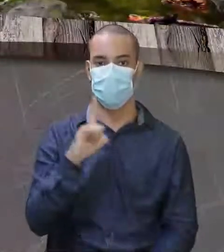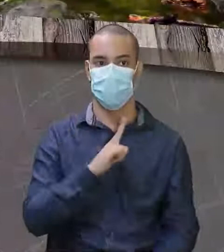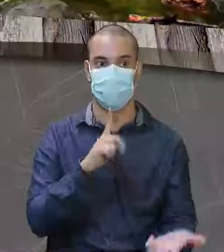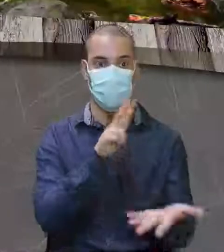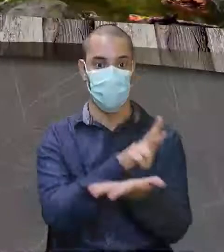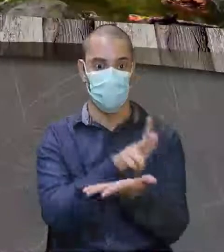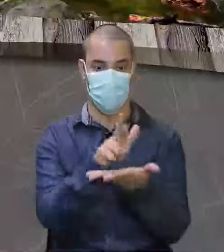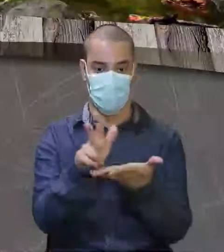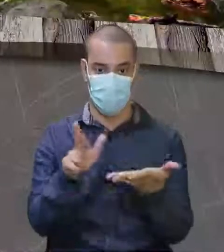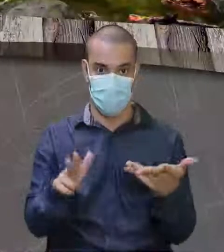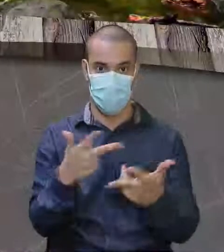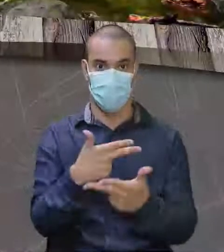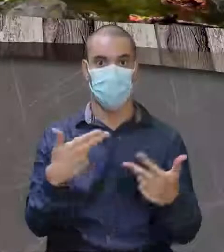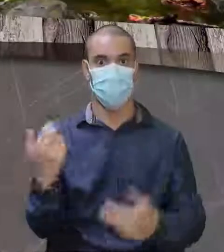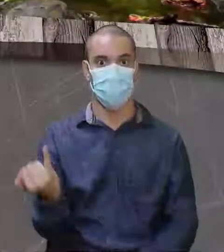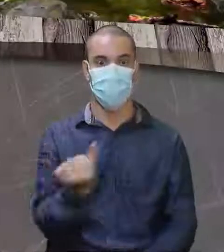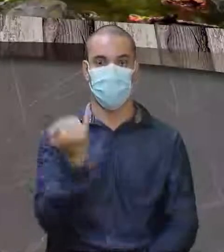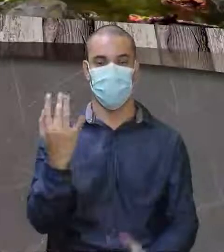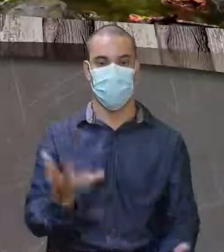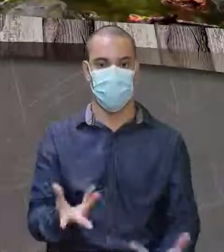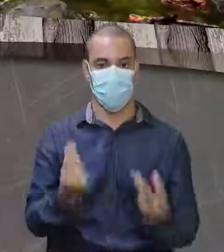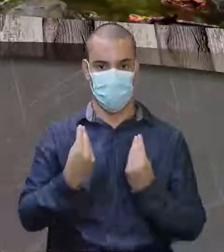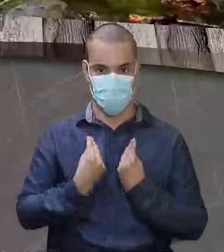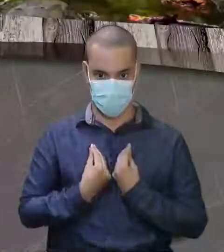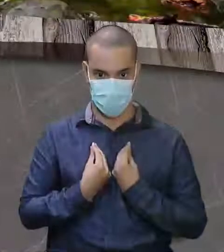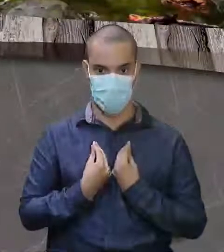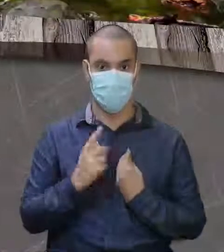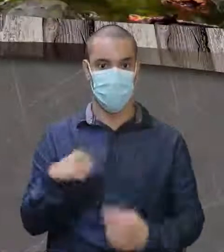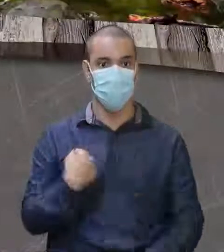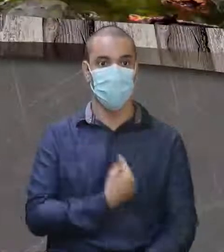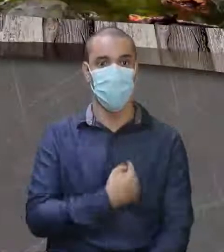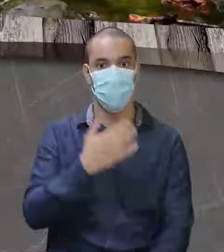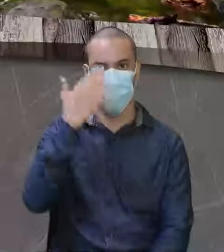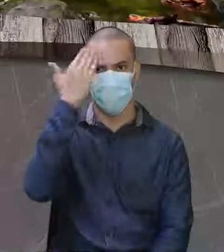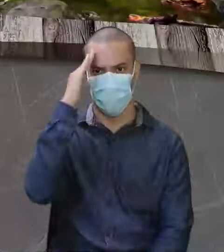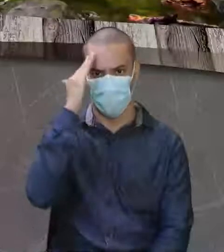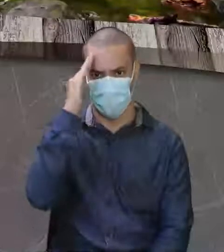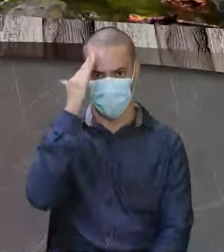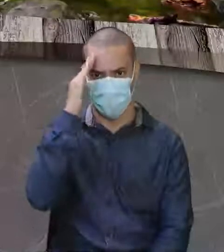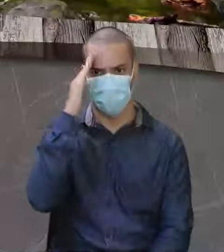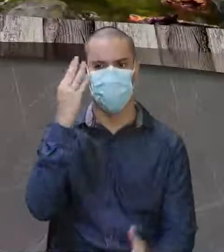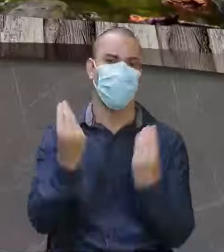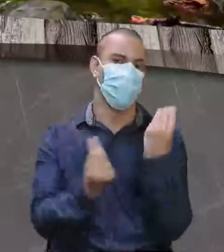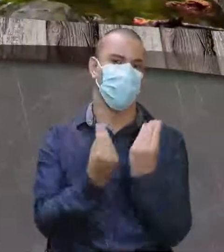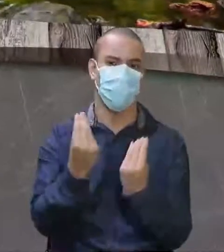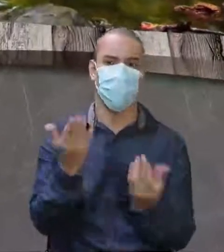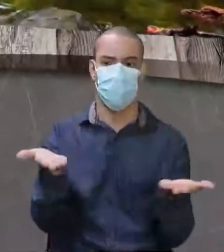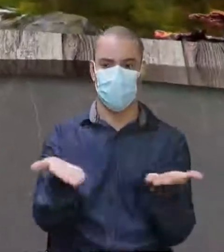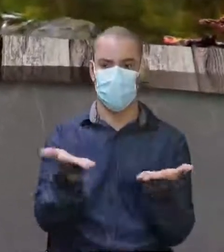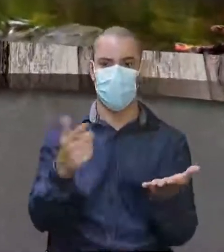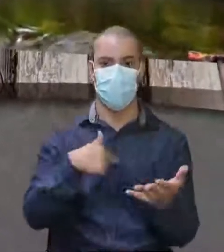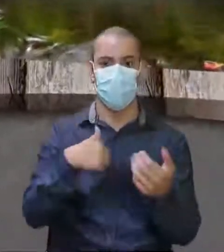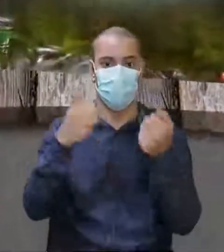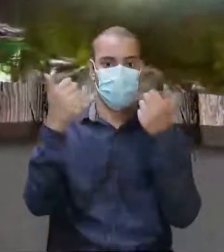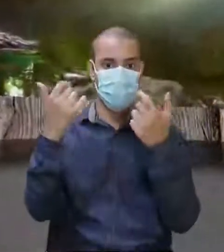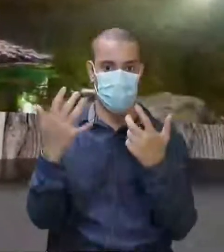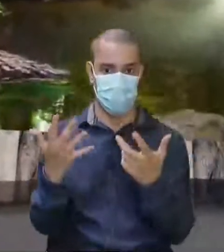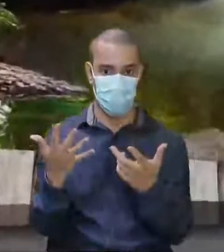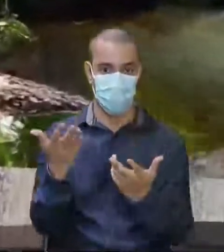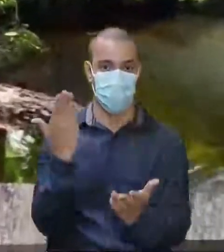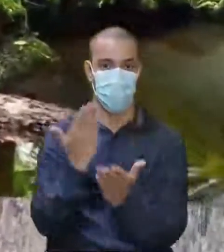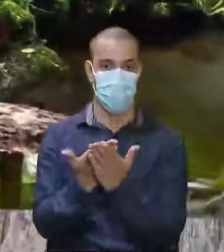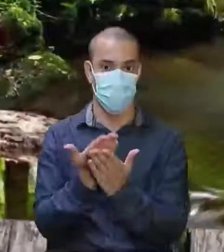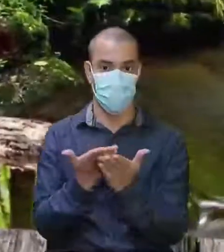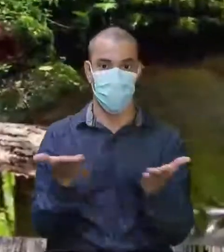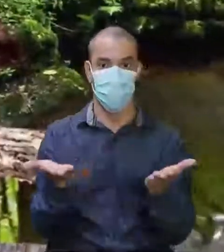vários fatores que é importante que a gente entenda tecnicamente, né? Como é o que a gente vai ver hoje. A aula de